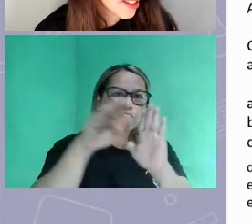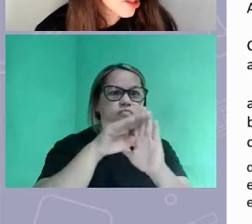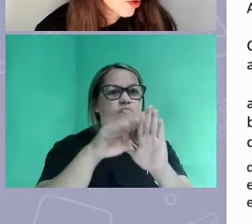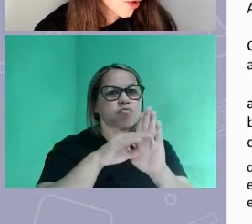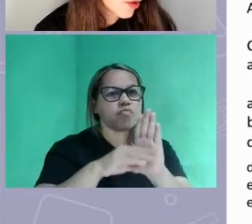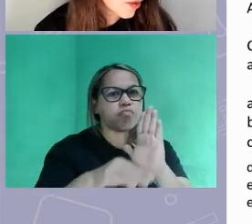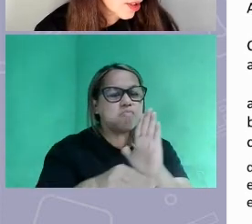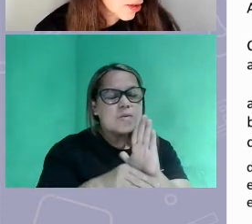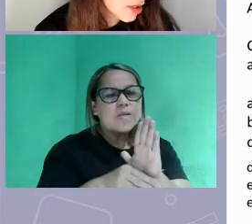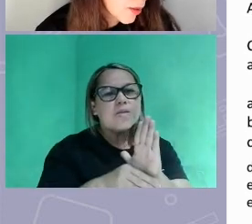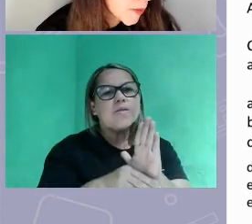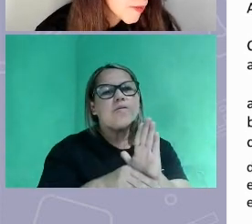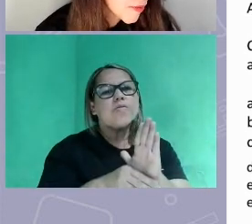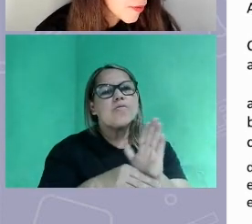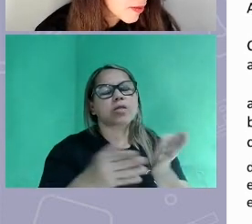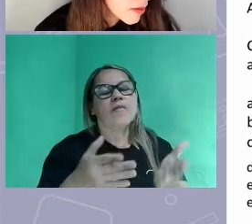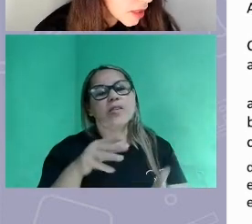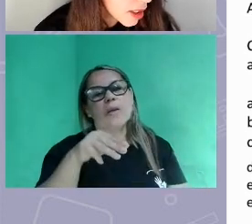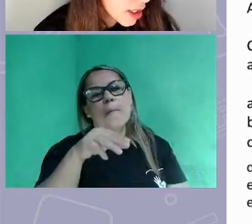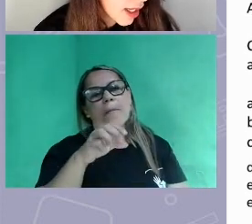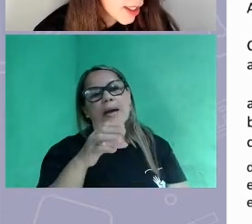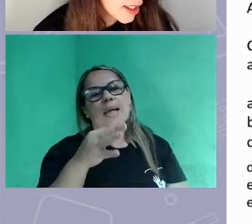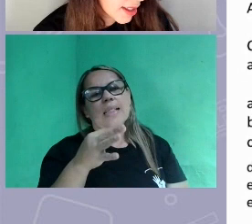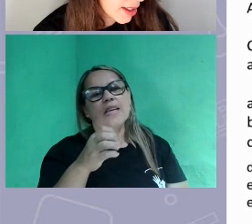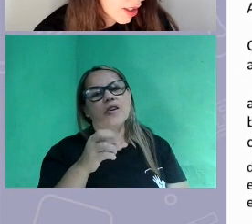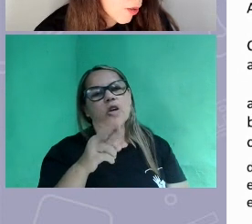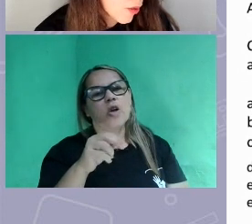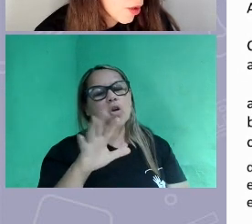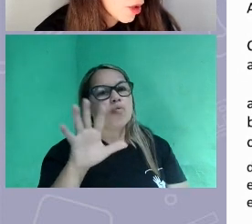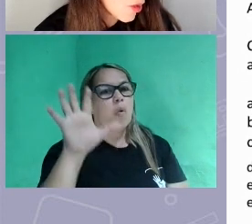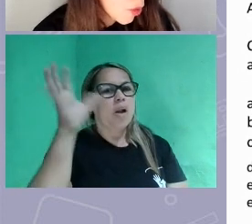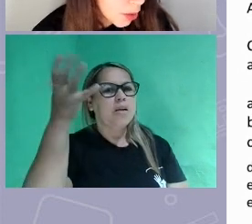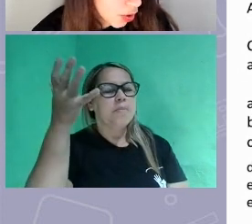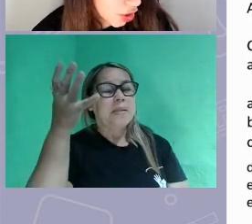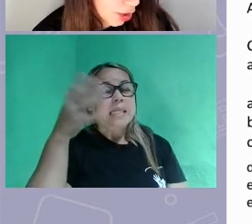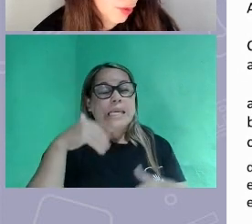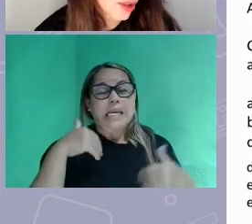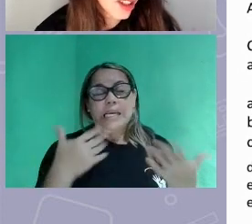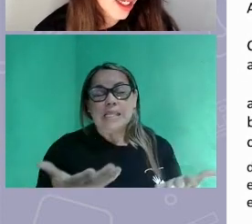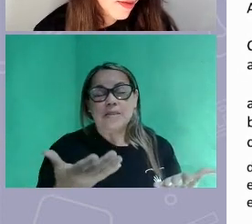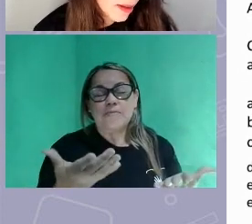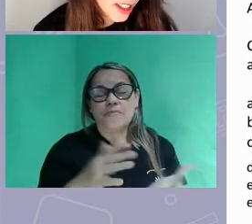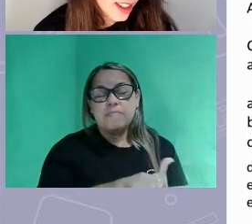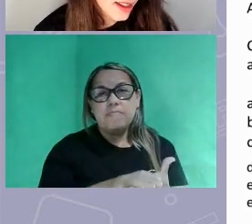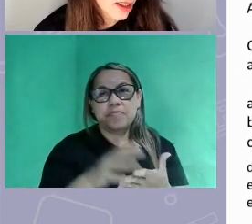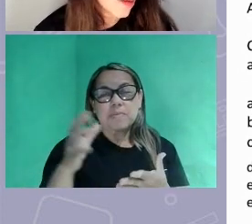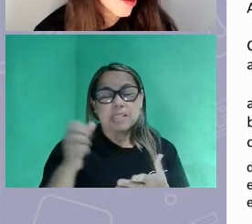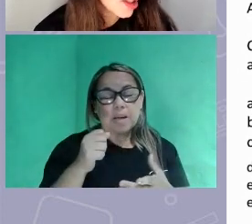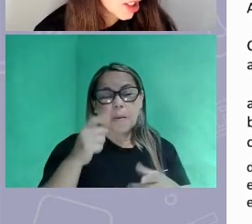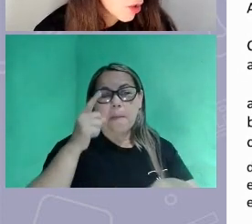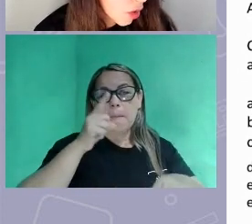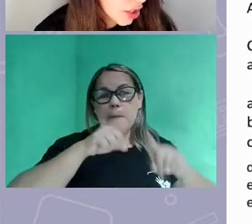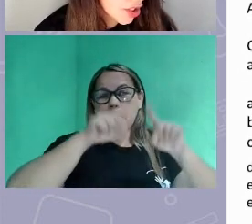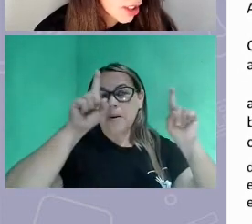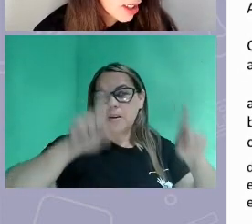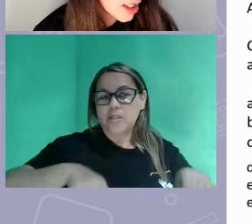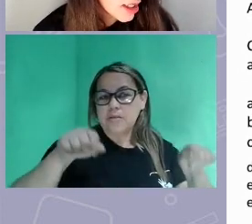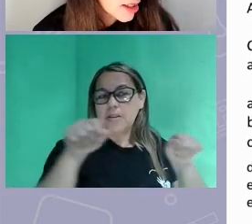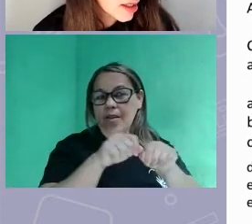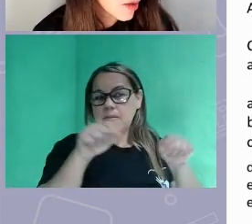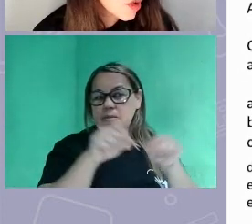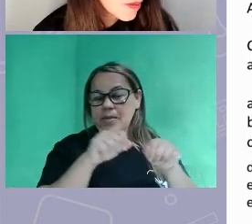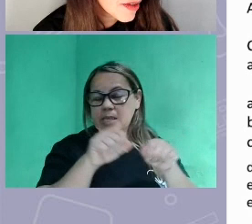meteorológico nacional a aquisição o projeto e a fabricação de GOES